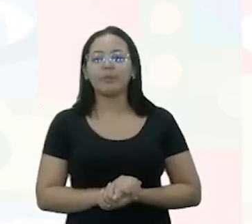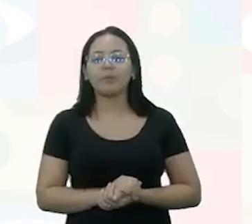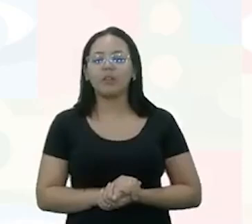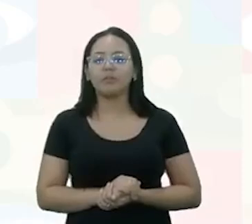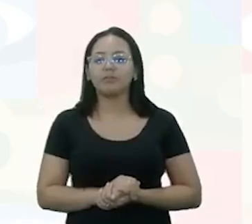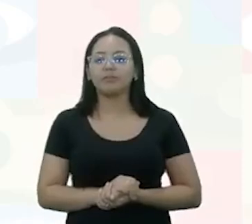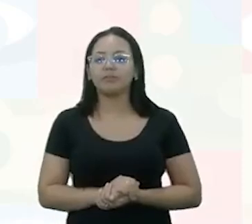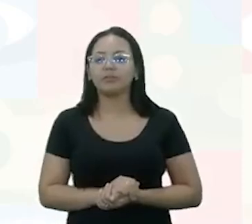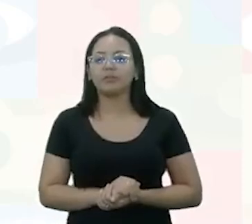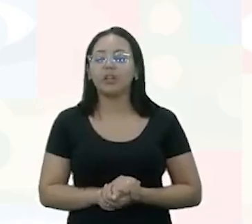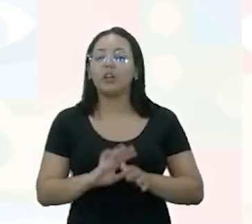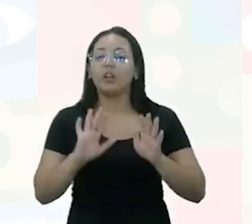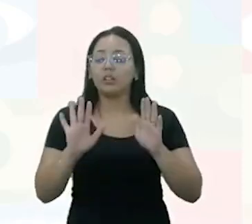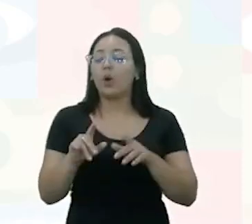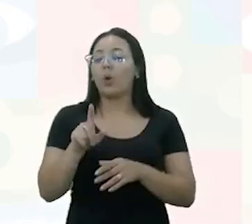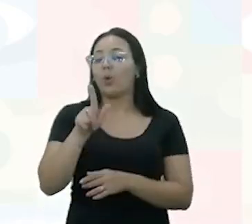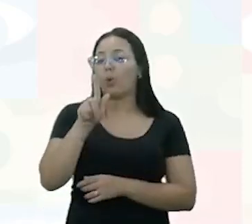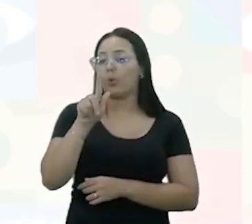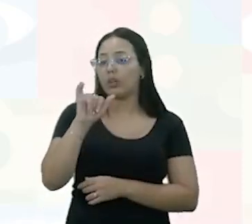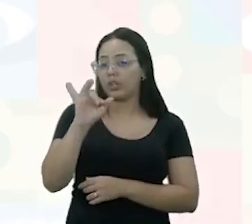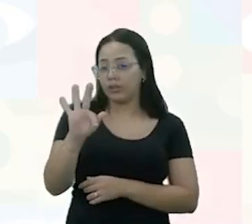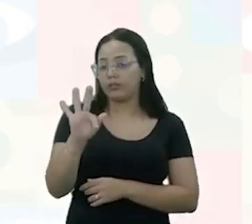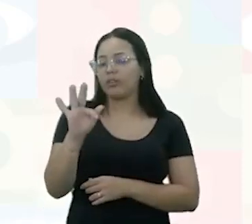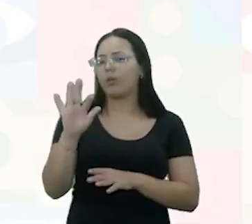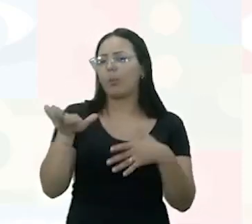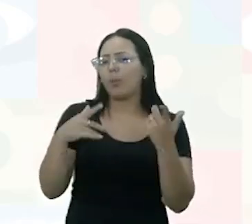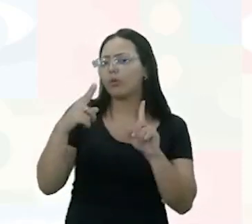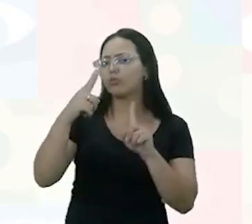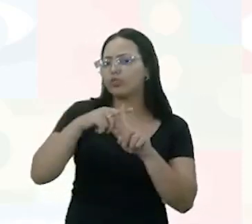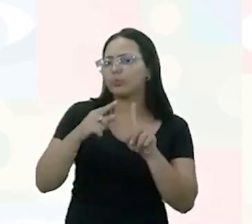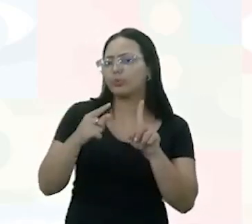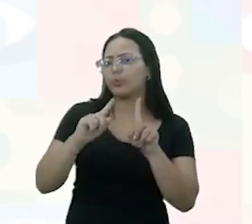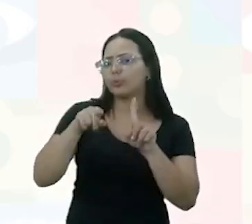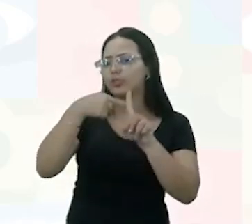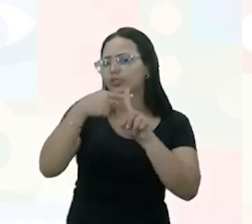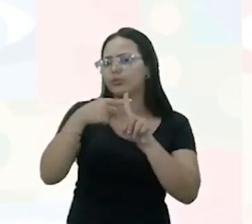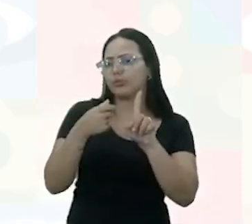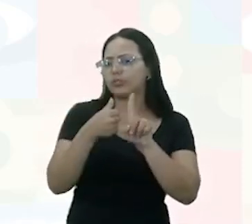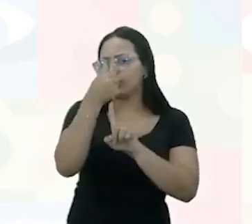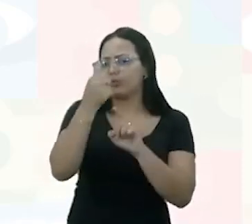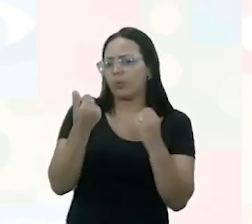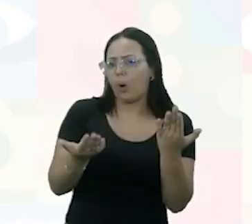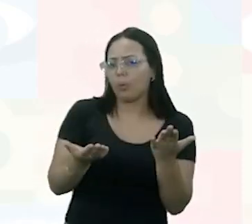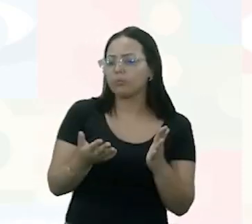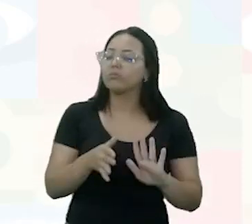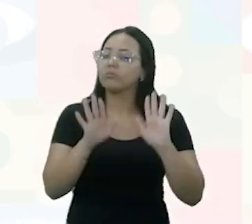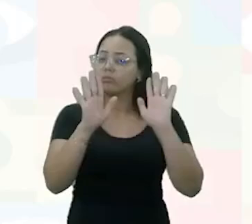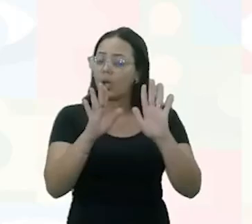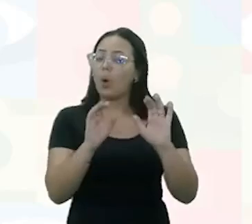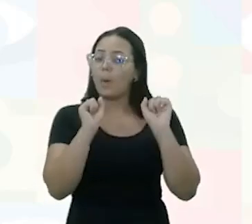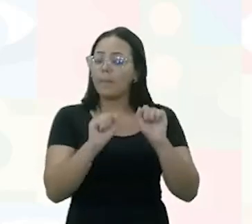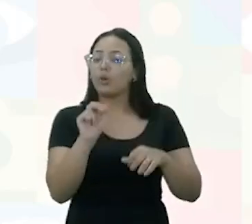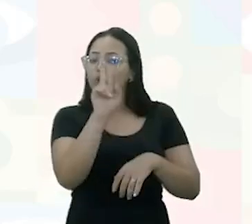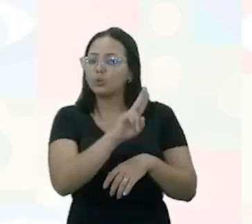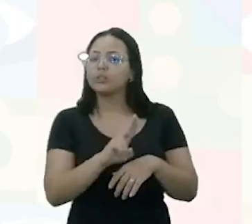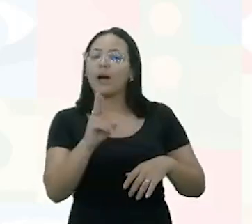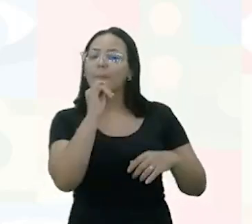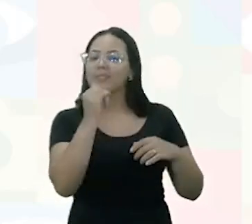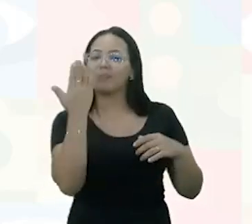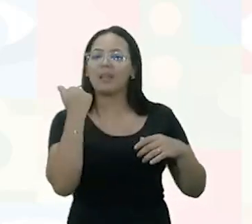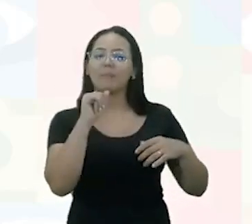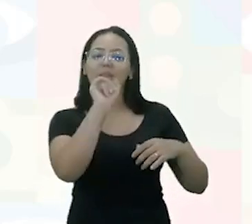O formato GIF, ele tem qual vantagem? Ou seja, ele é o melhor formato para imagens em